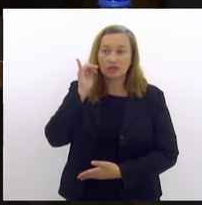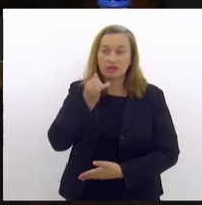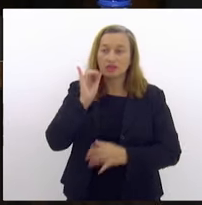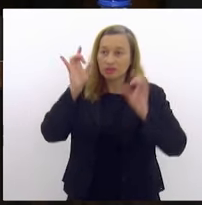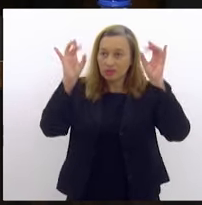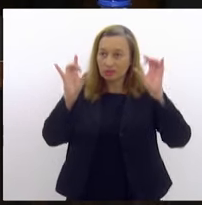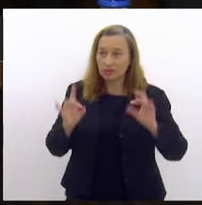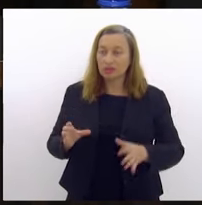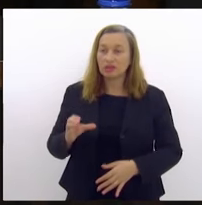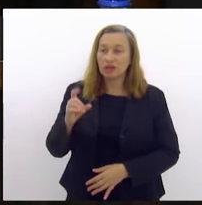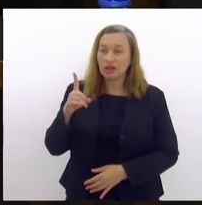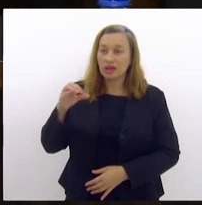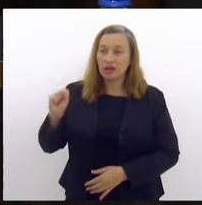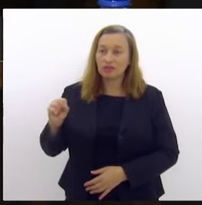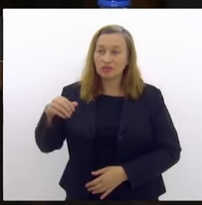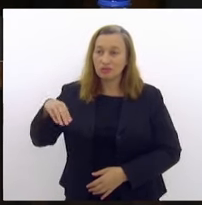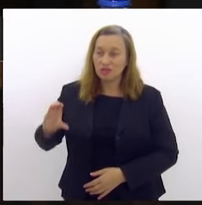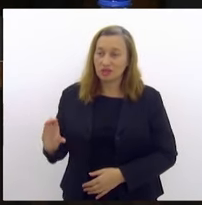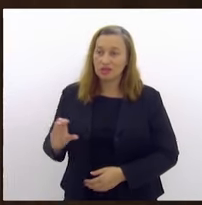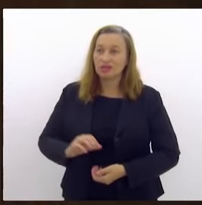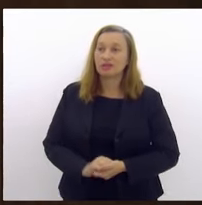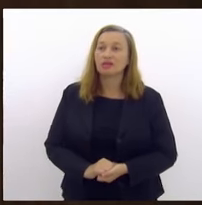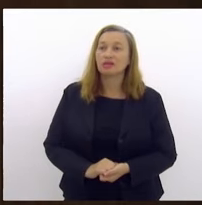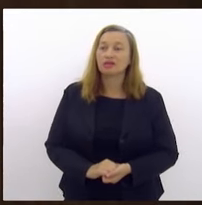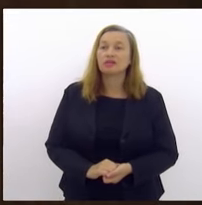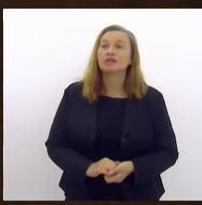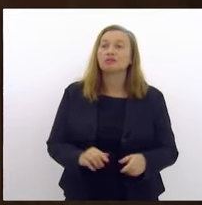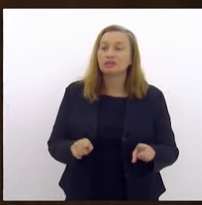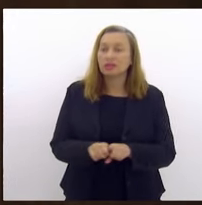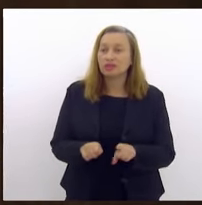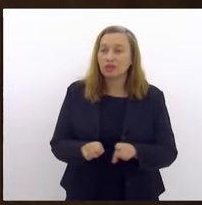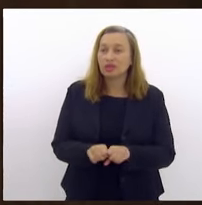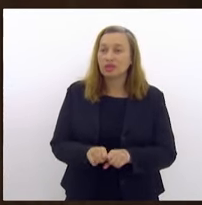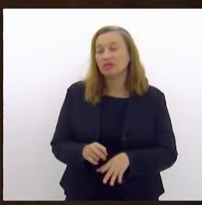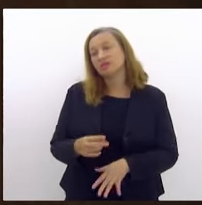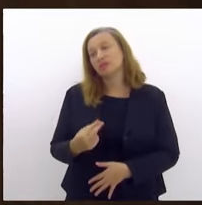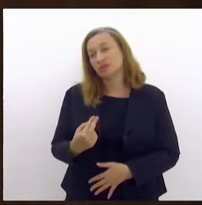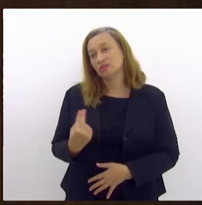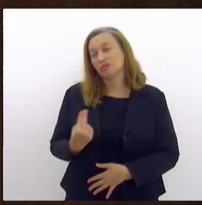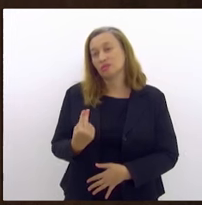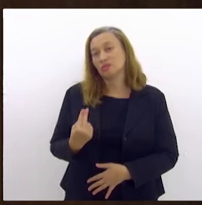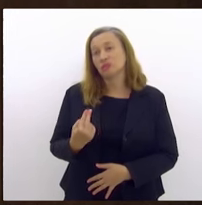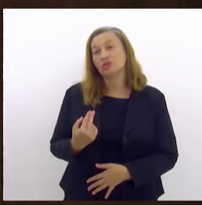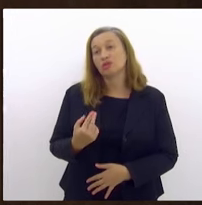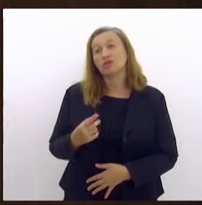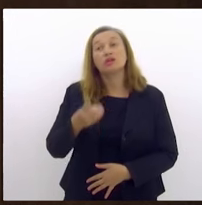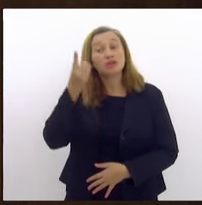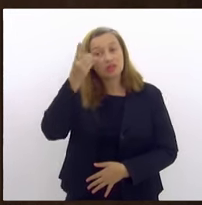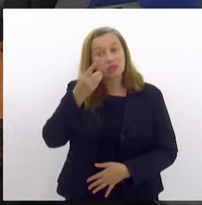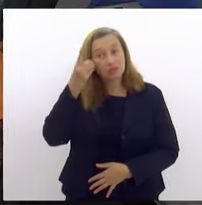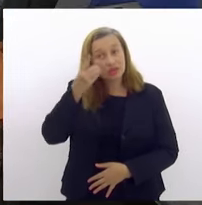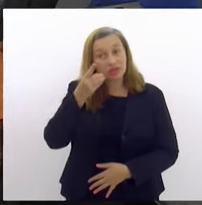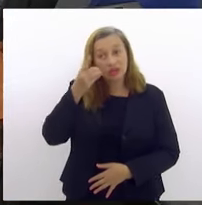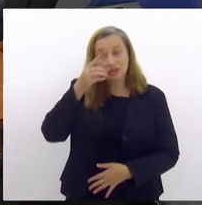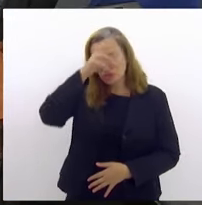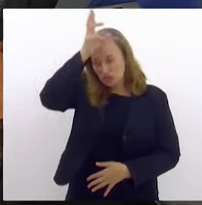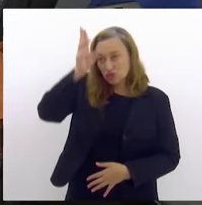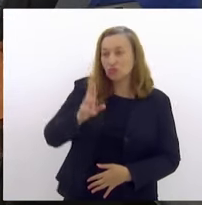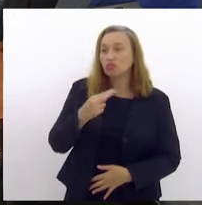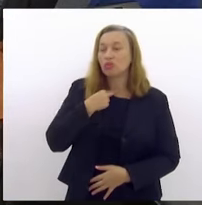deputado Carlos Mink. Também sou coautor. Tem que ser deputada Tia Ju também é